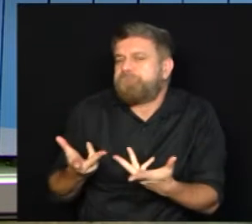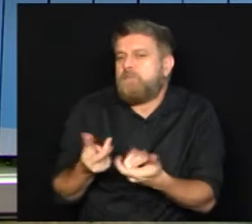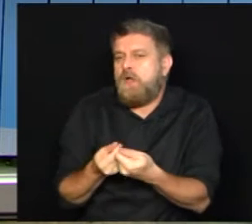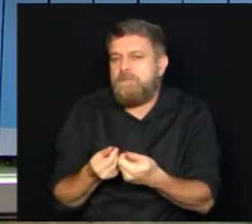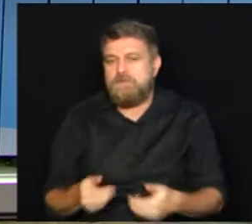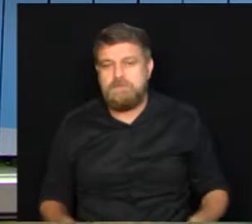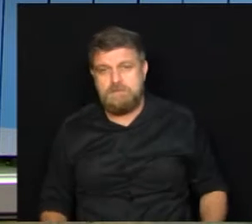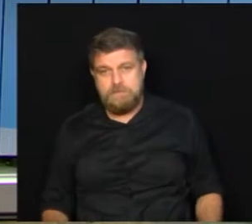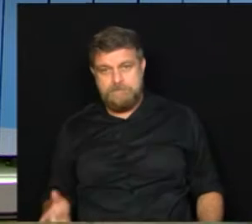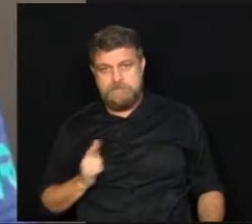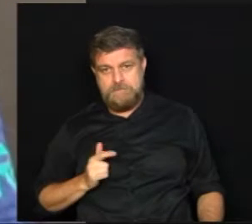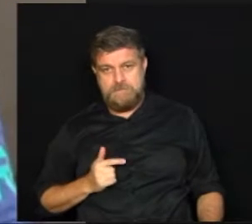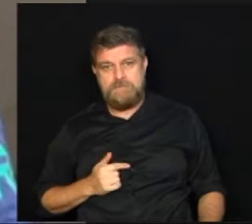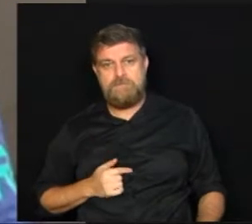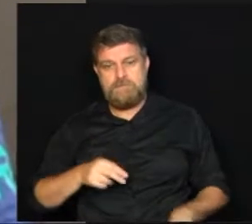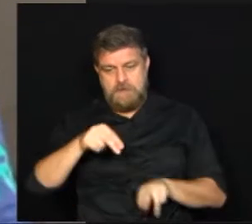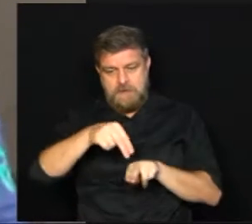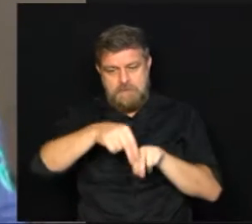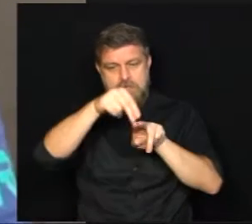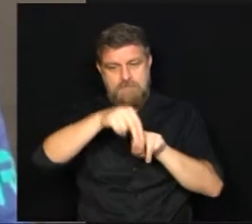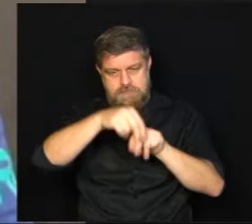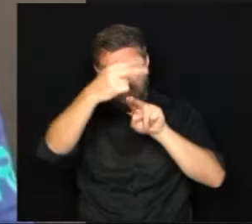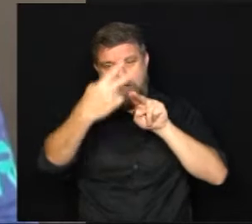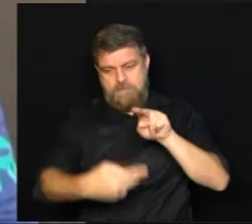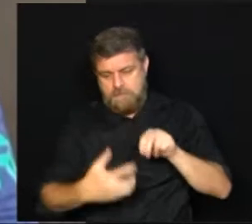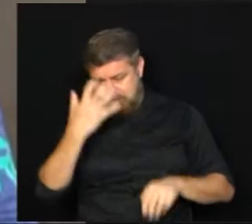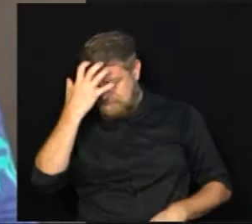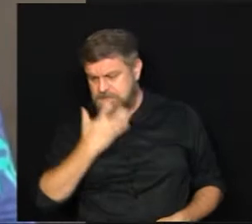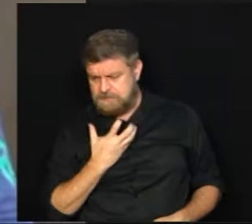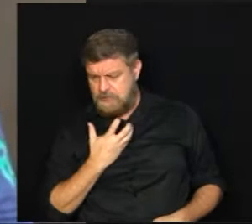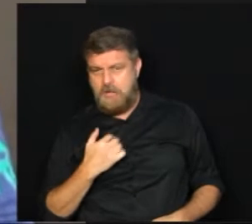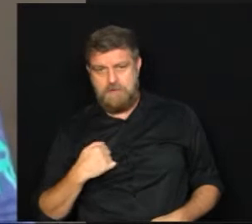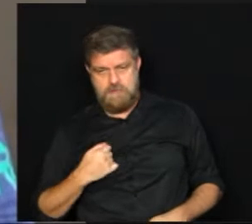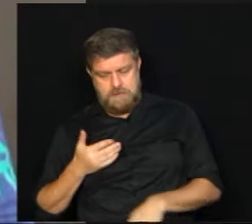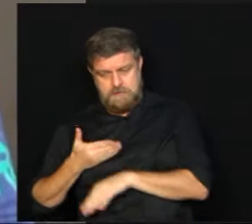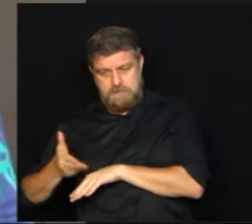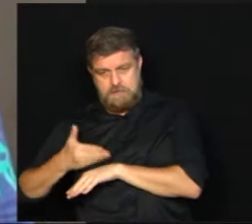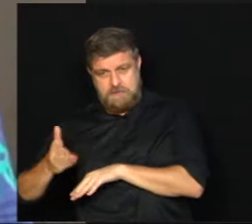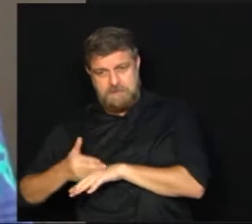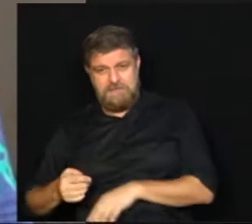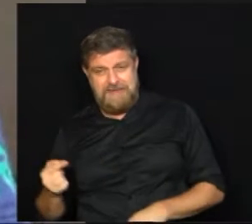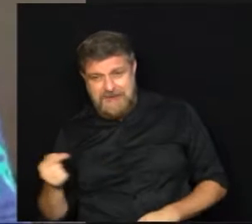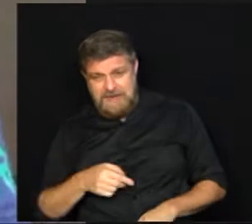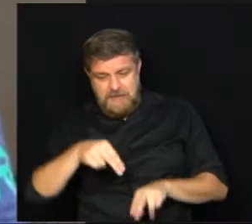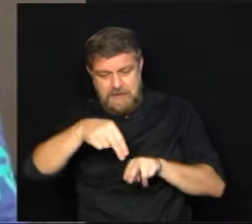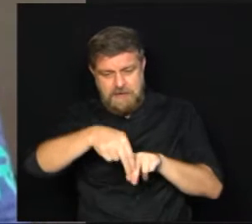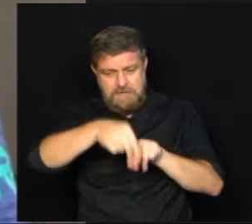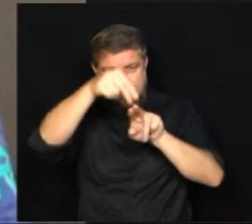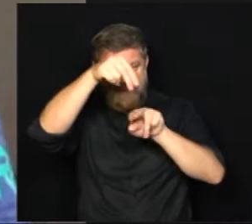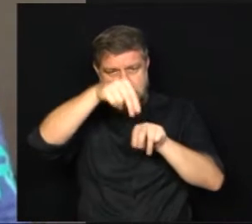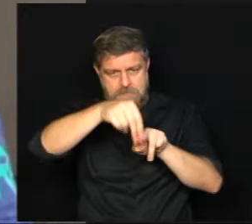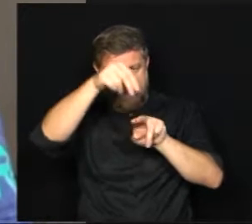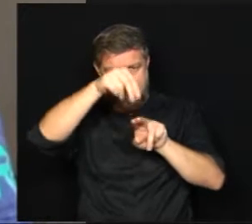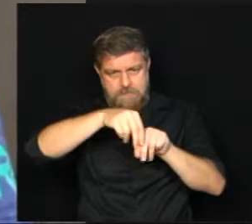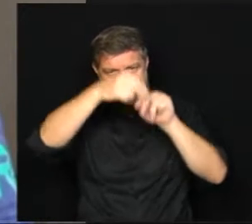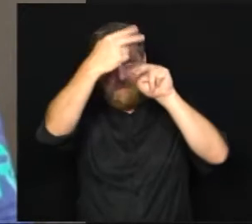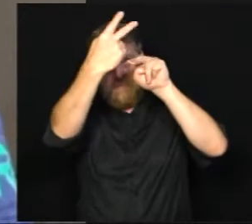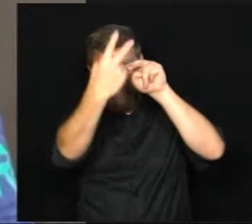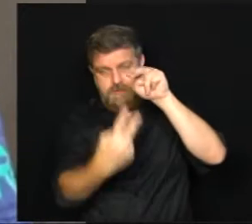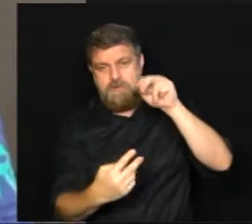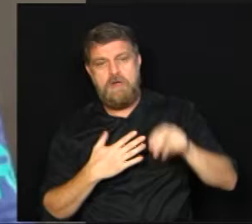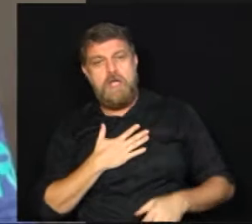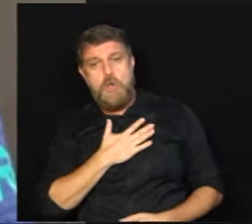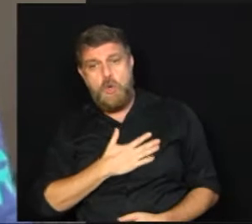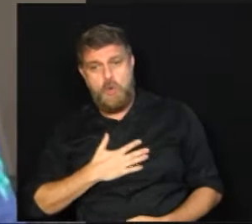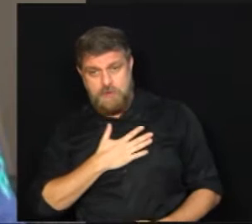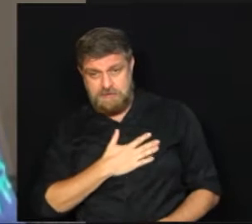Não, então, todo esporte eu sempre fui bem séria no que eu estava fazendo. Só que a questão dos saltos eu gostava muito, porém eu